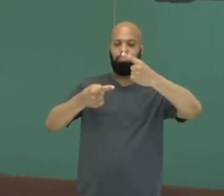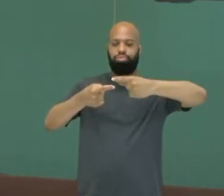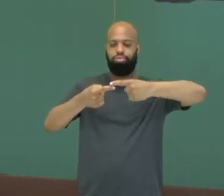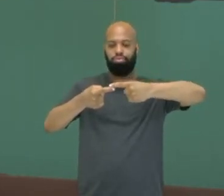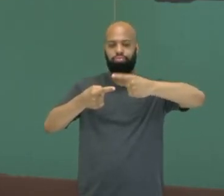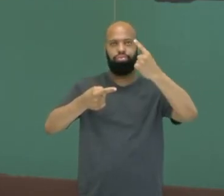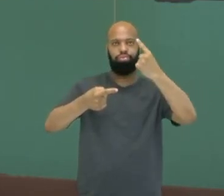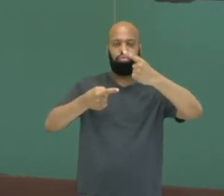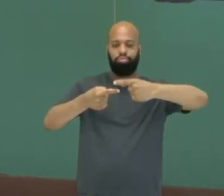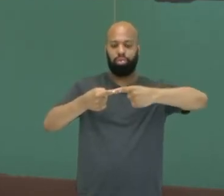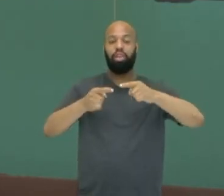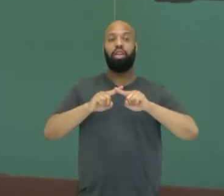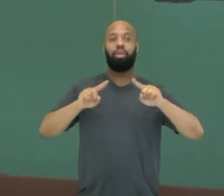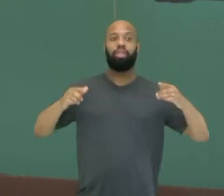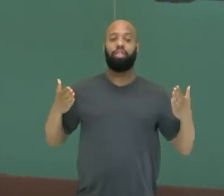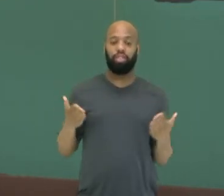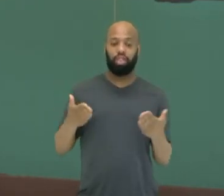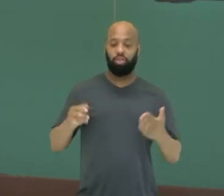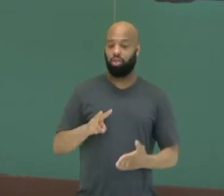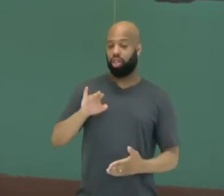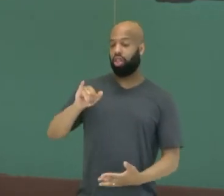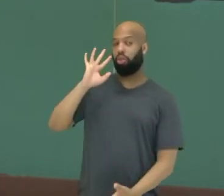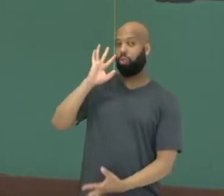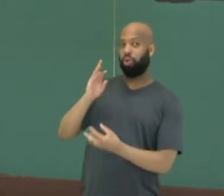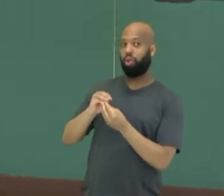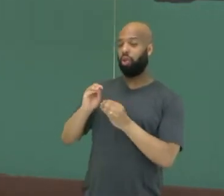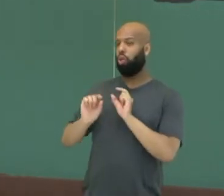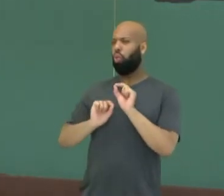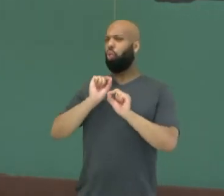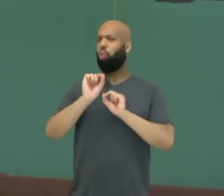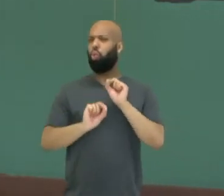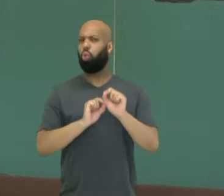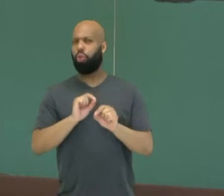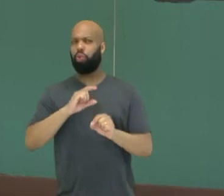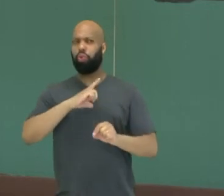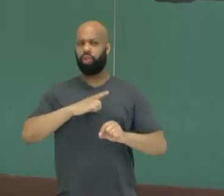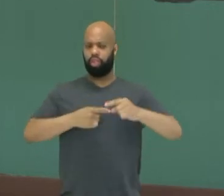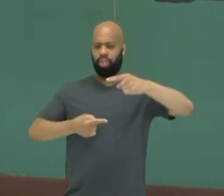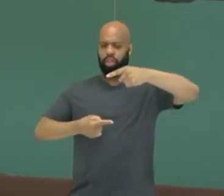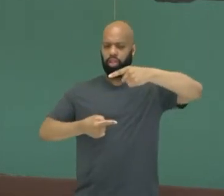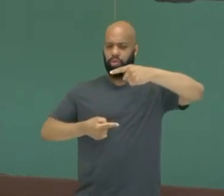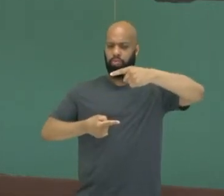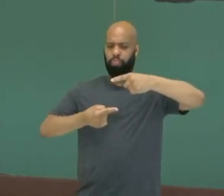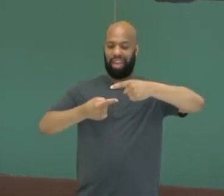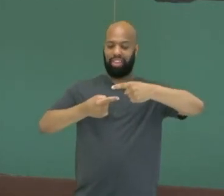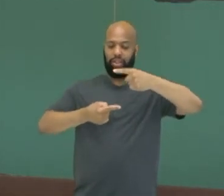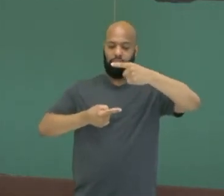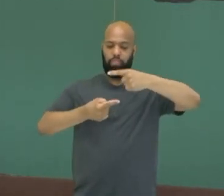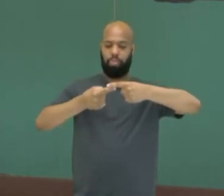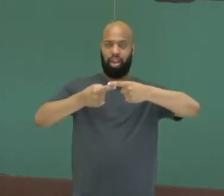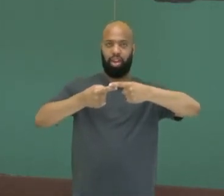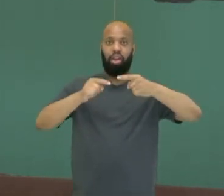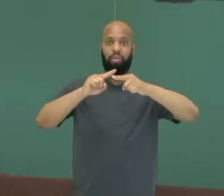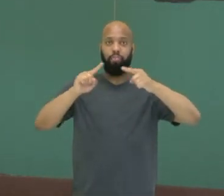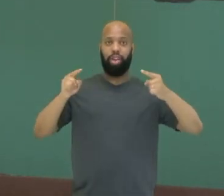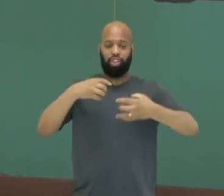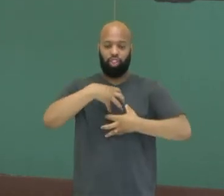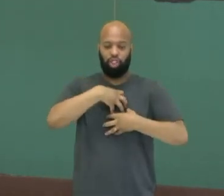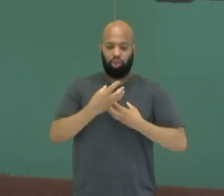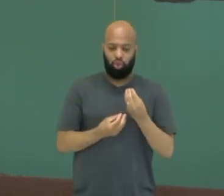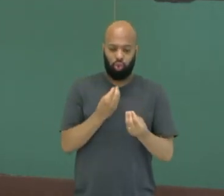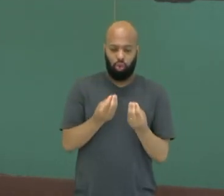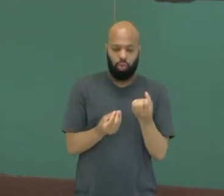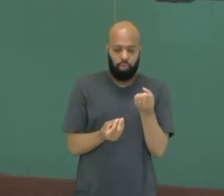Ok. Agora nós temos que entender o que é um circuito elétrico conectado em série, que eu posso abri-lo